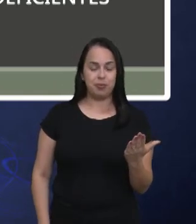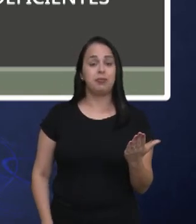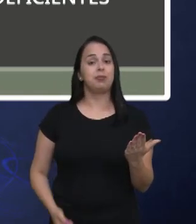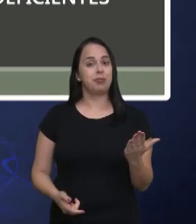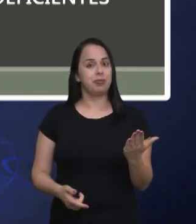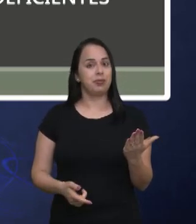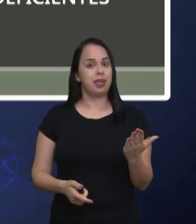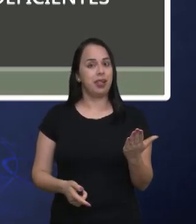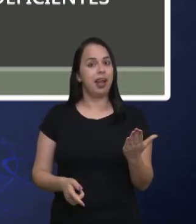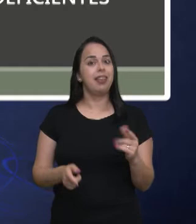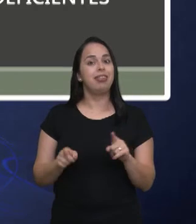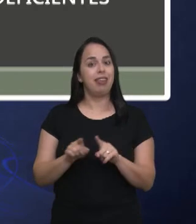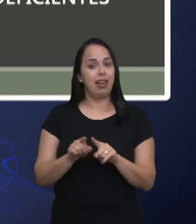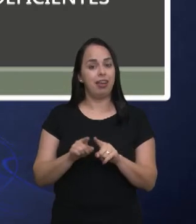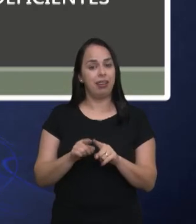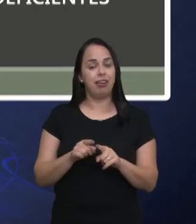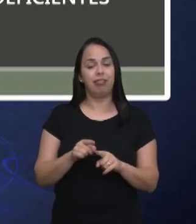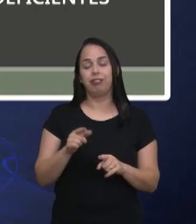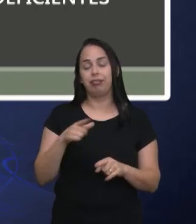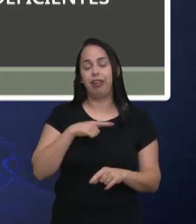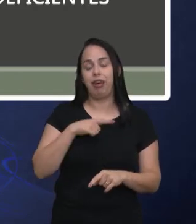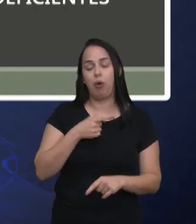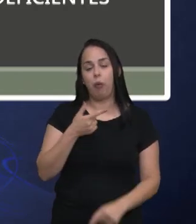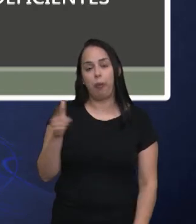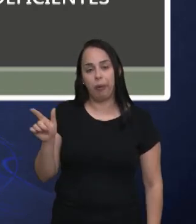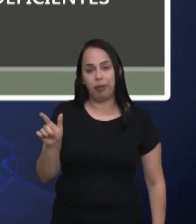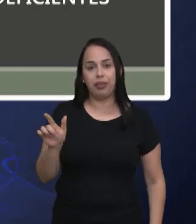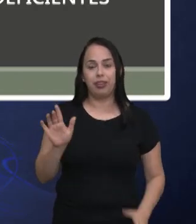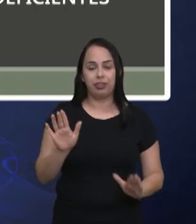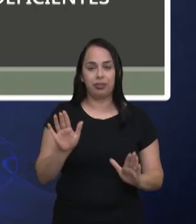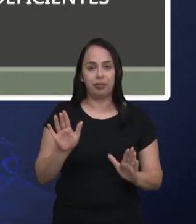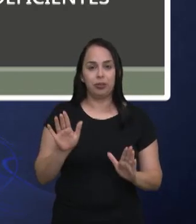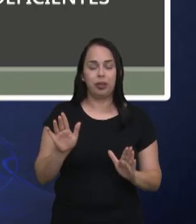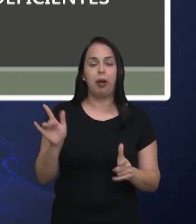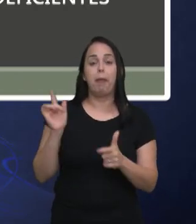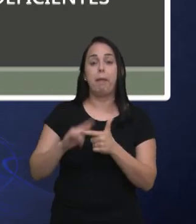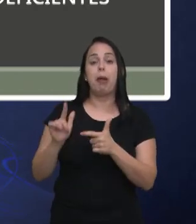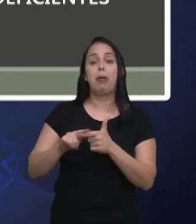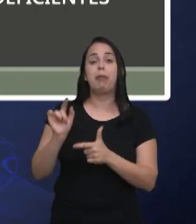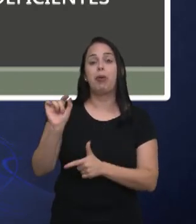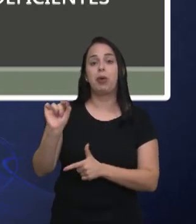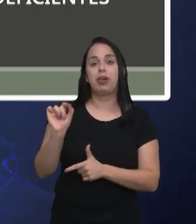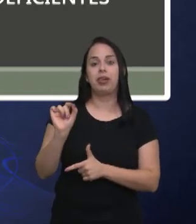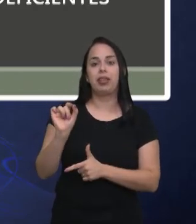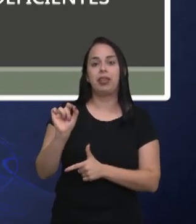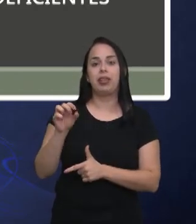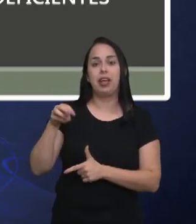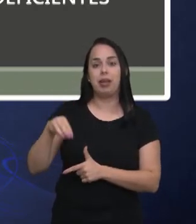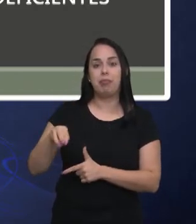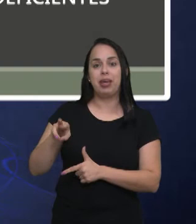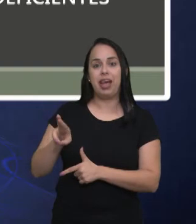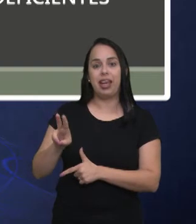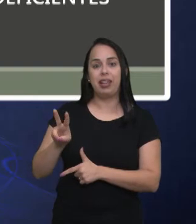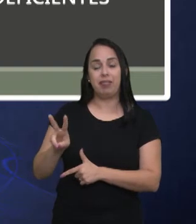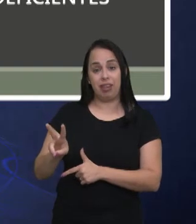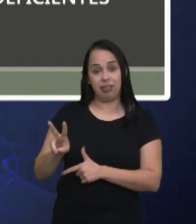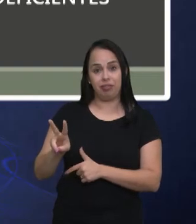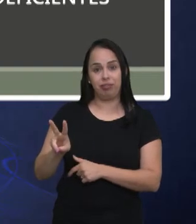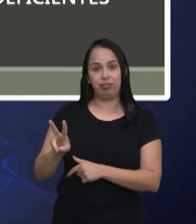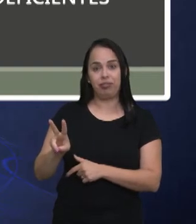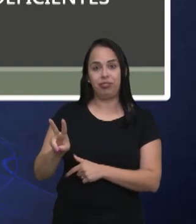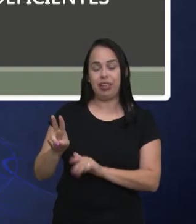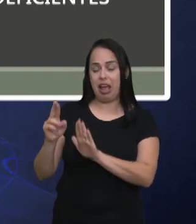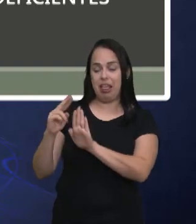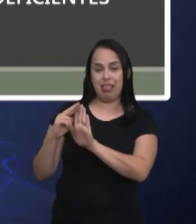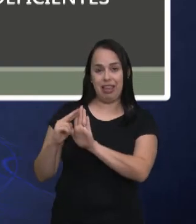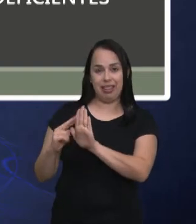tem uma outra questão. Eu pensei isso, também tem o problema da NR, que é as normas. As